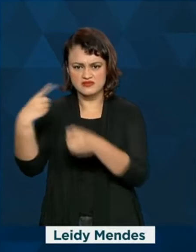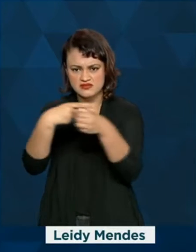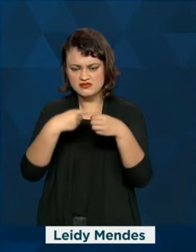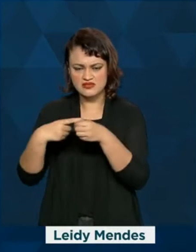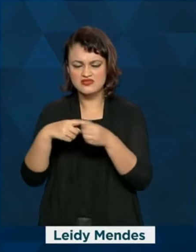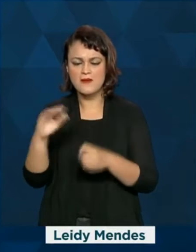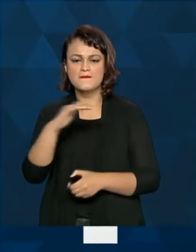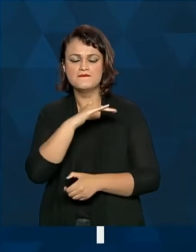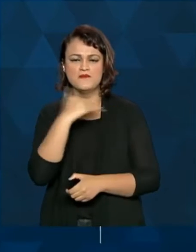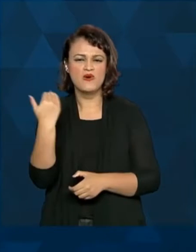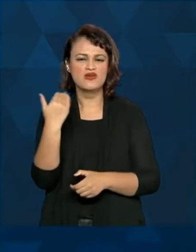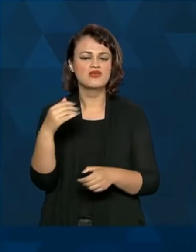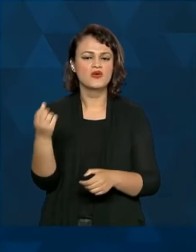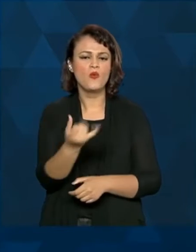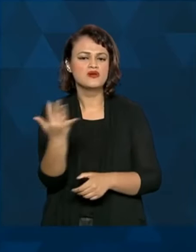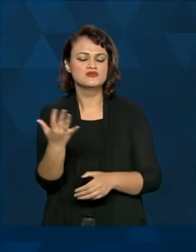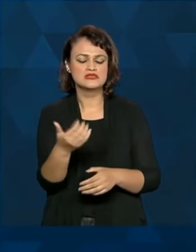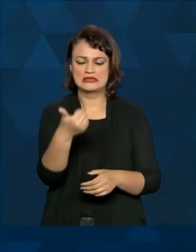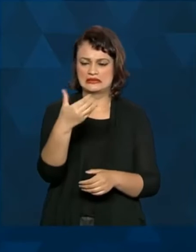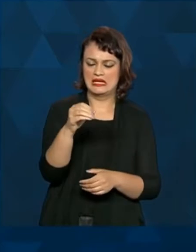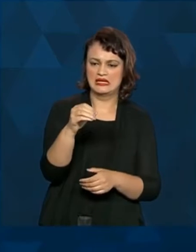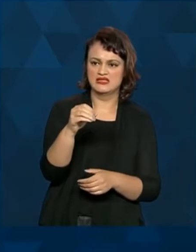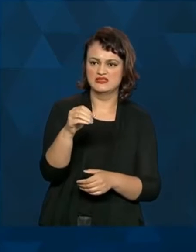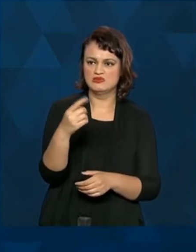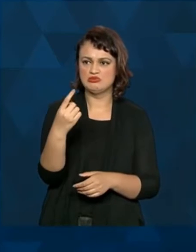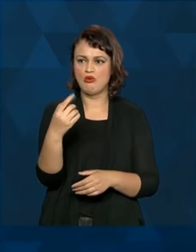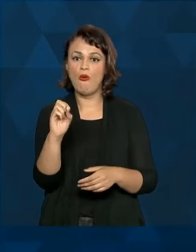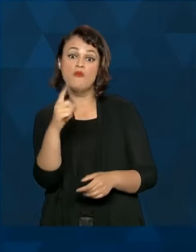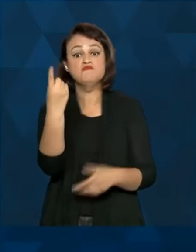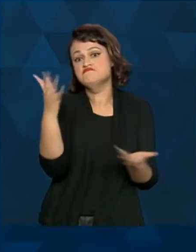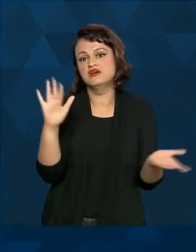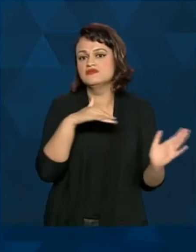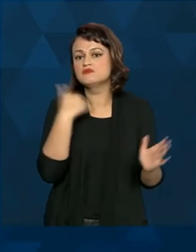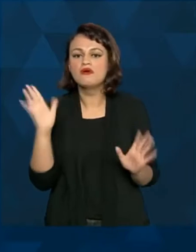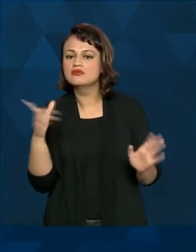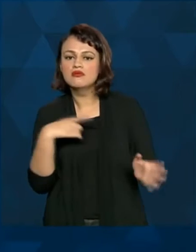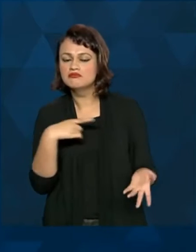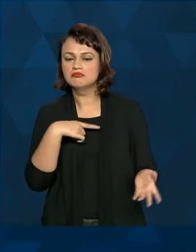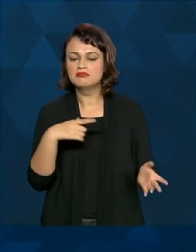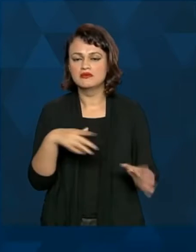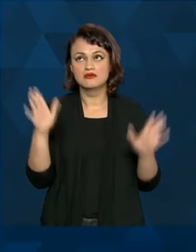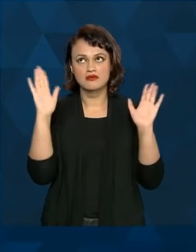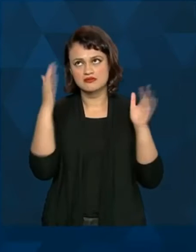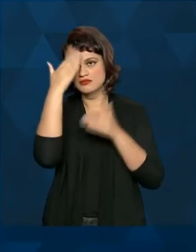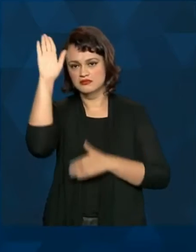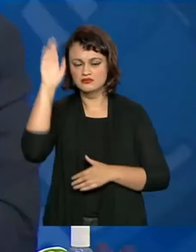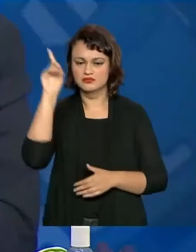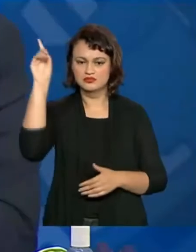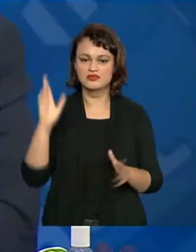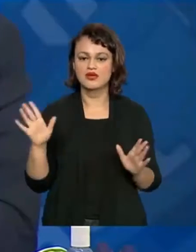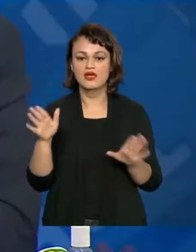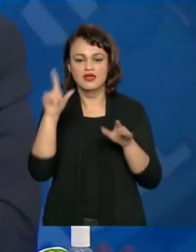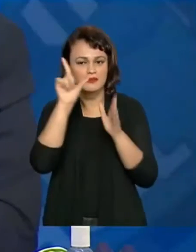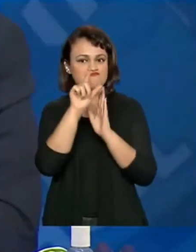tem óbitos que variam de 1 a 10 óbitos, onde a incidência de óbitos nesses municípios, graças a Deus, é